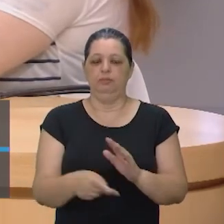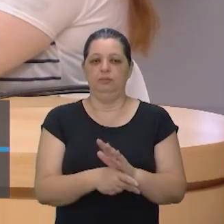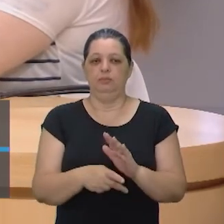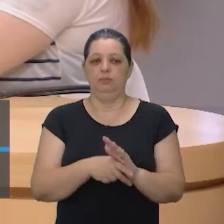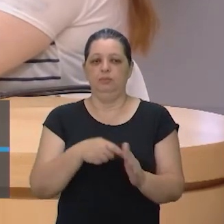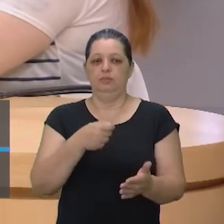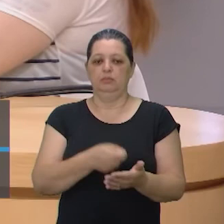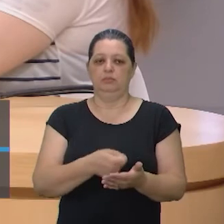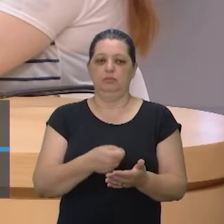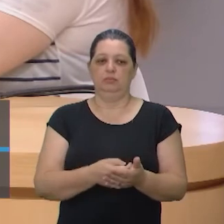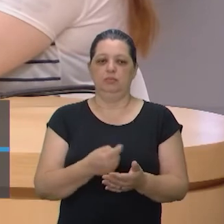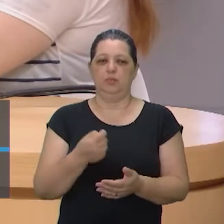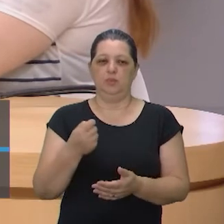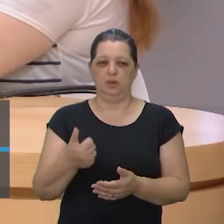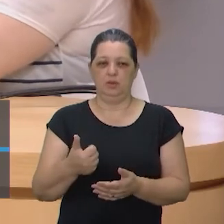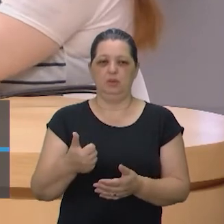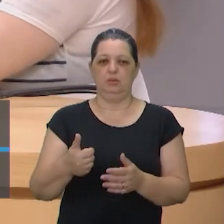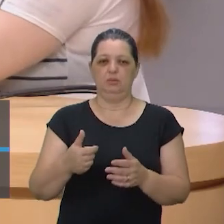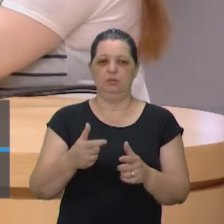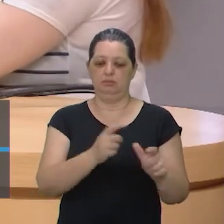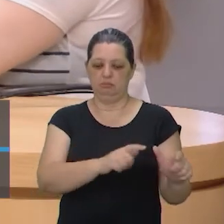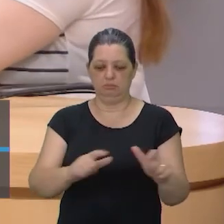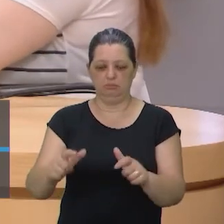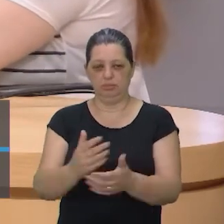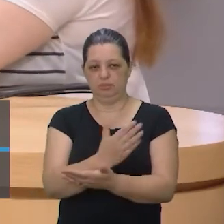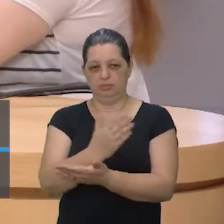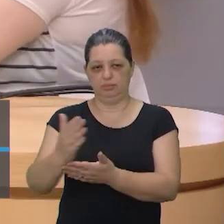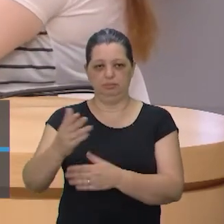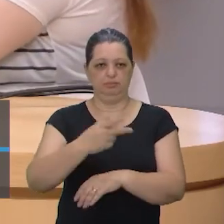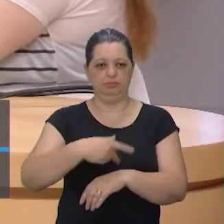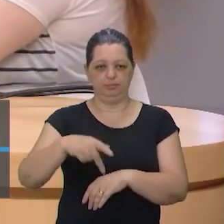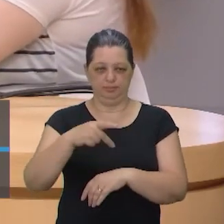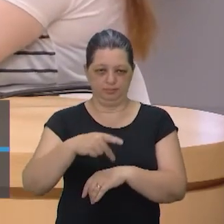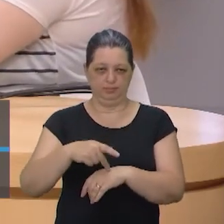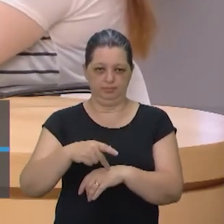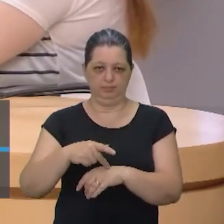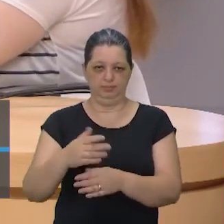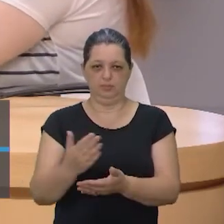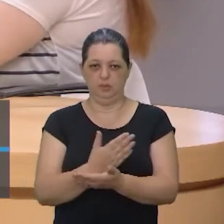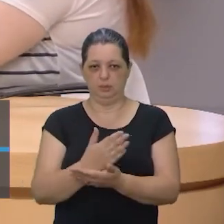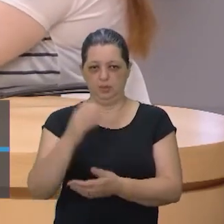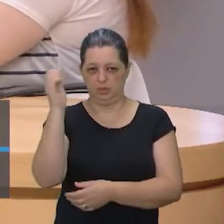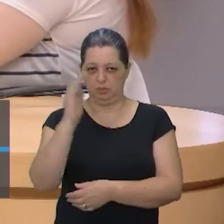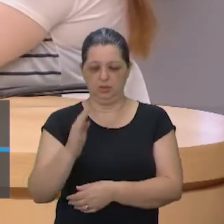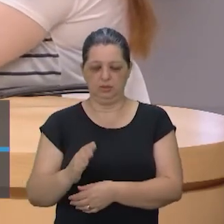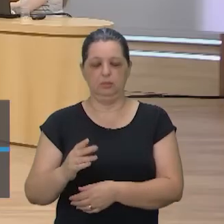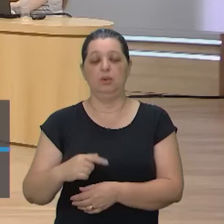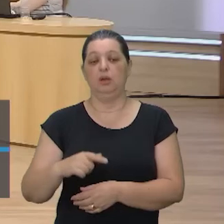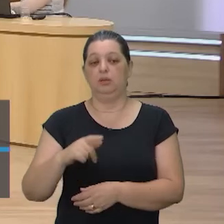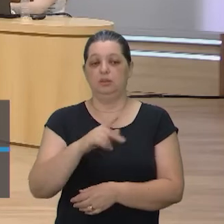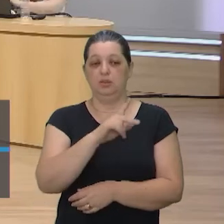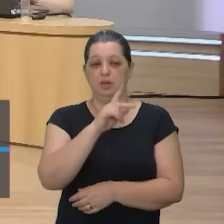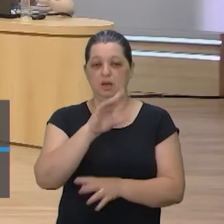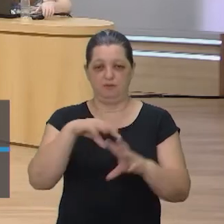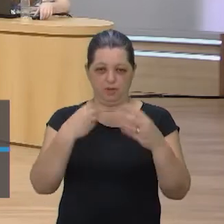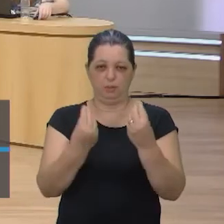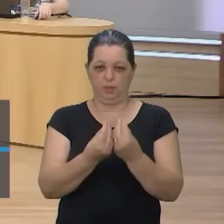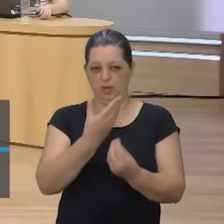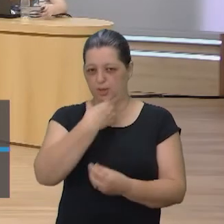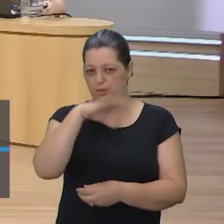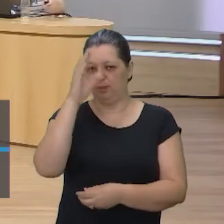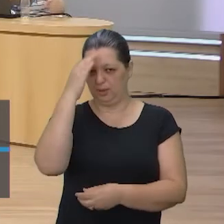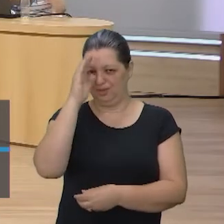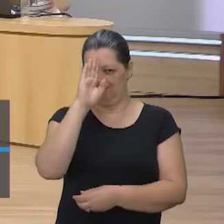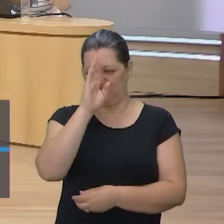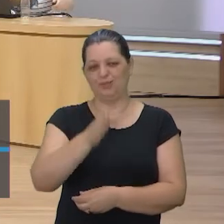quando quase várias províncias acabam se separando do Brasil. Mas a família real aqui foi fundamental para isso. Mafê, vamos correr que está terminando